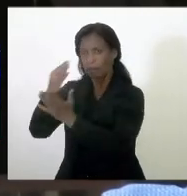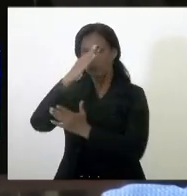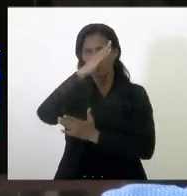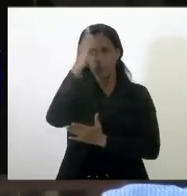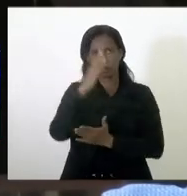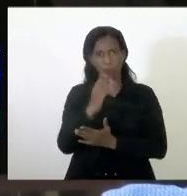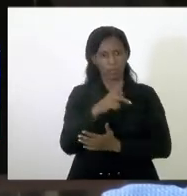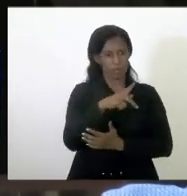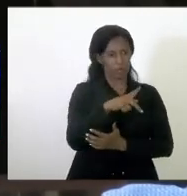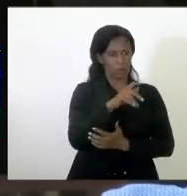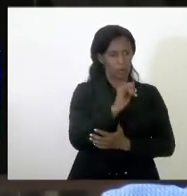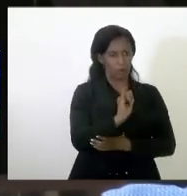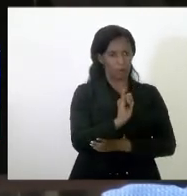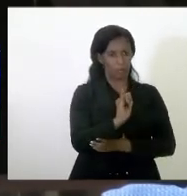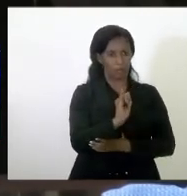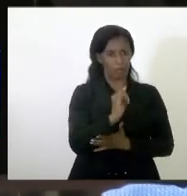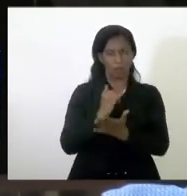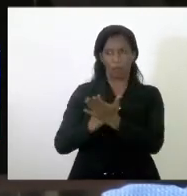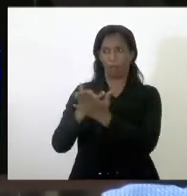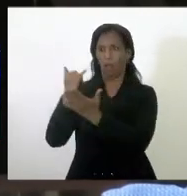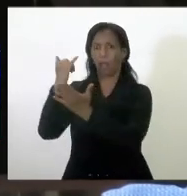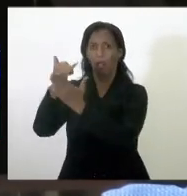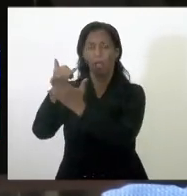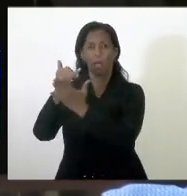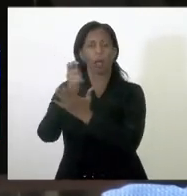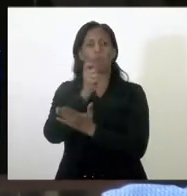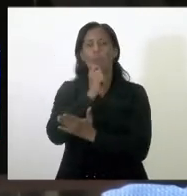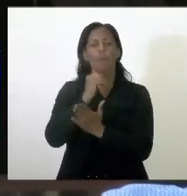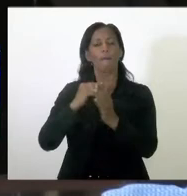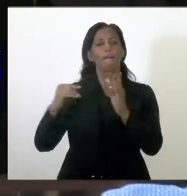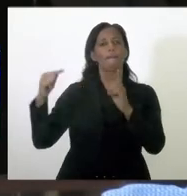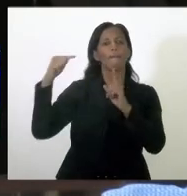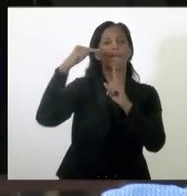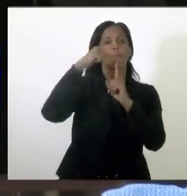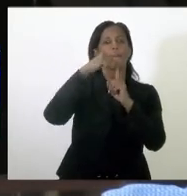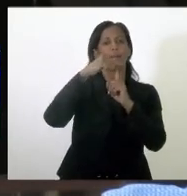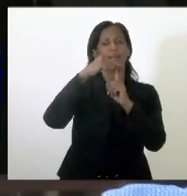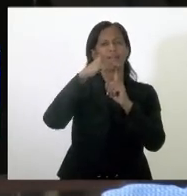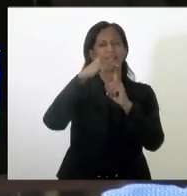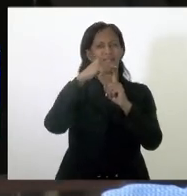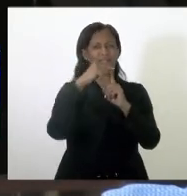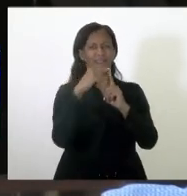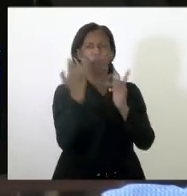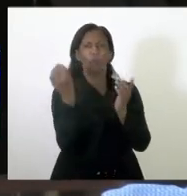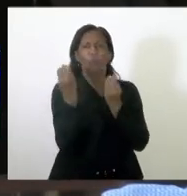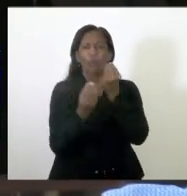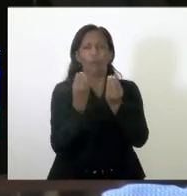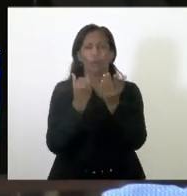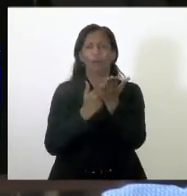cresce, não se cumpre metas de aumento de receita.